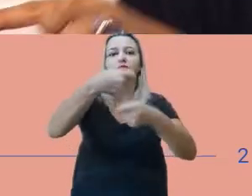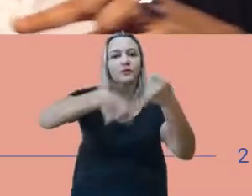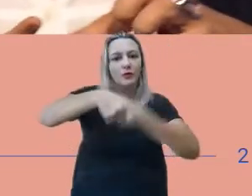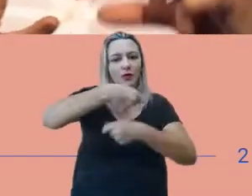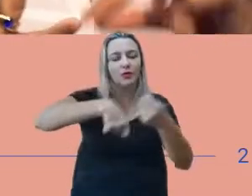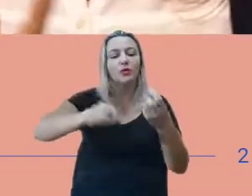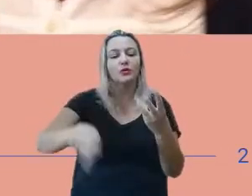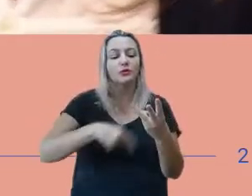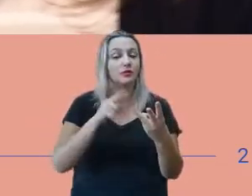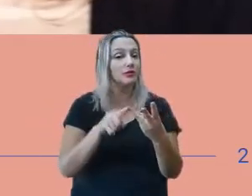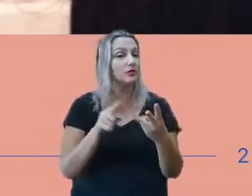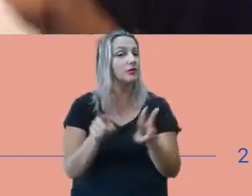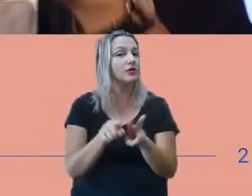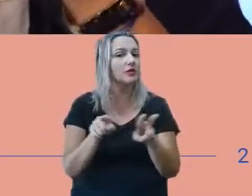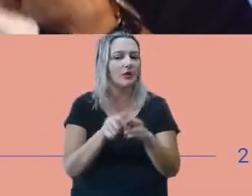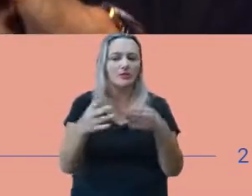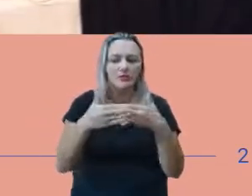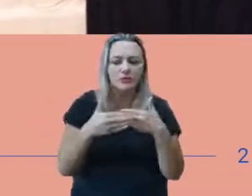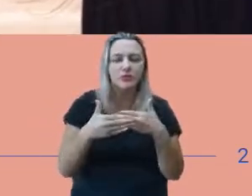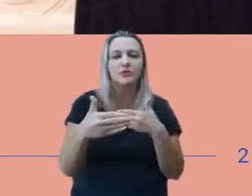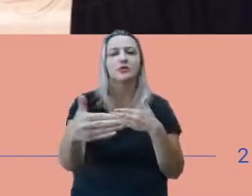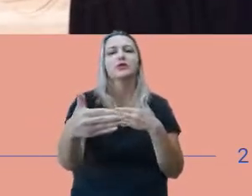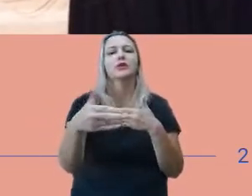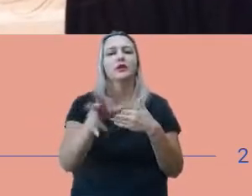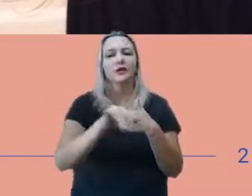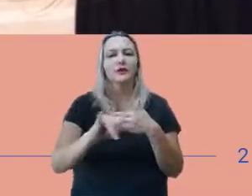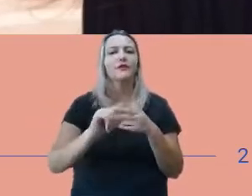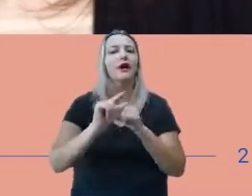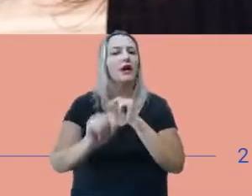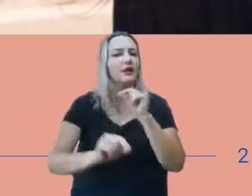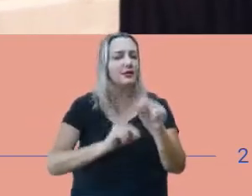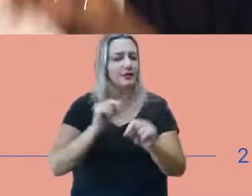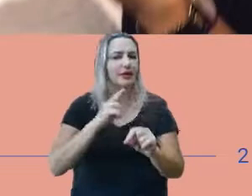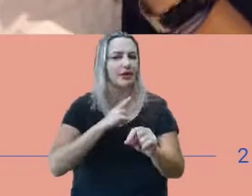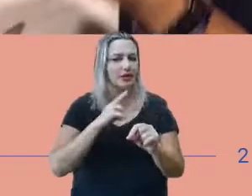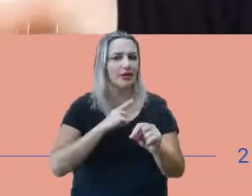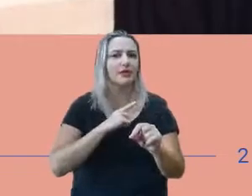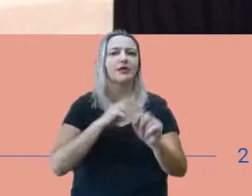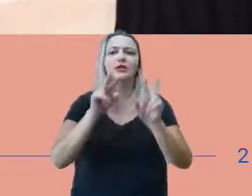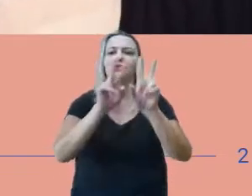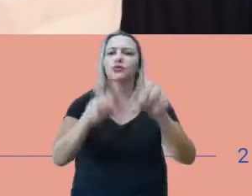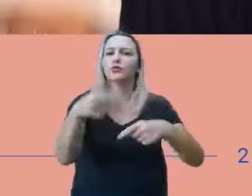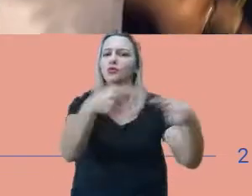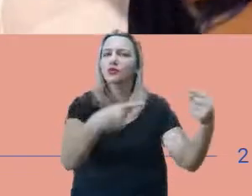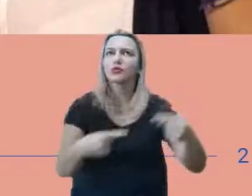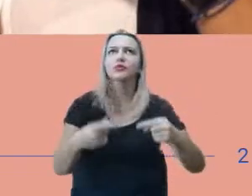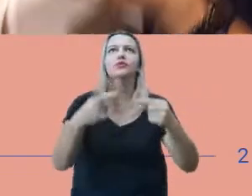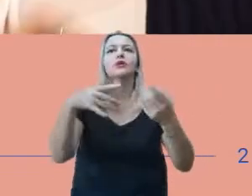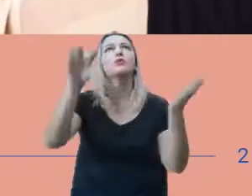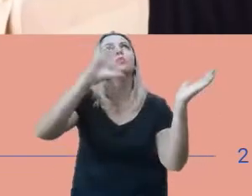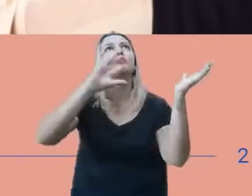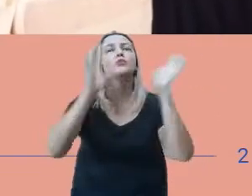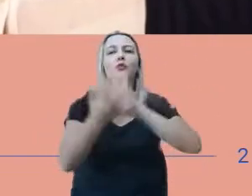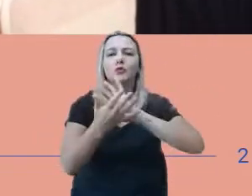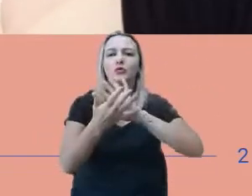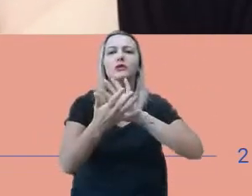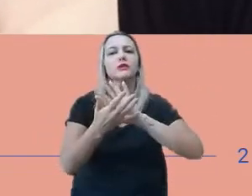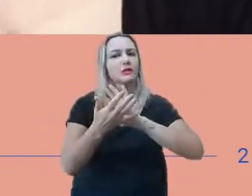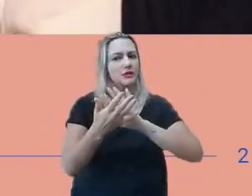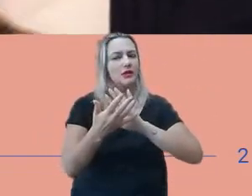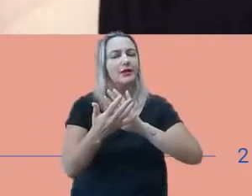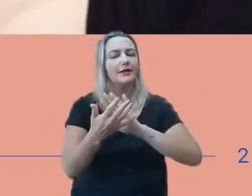prazo vão emitir menos vão mitigar as questões de mudanças climáticas e vão gerar é